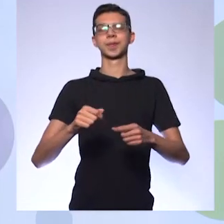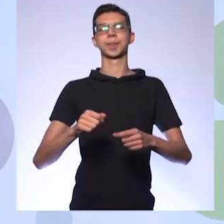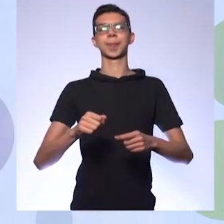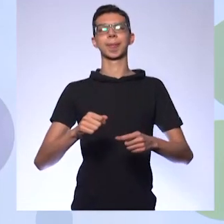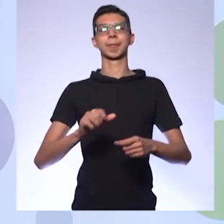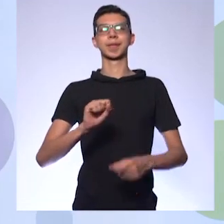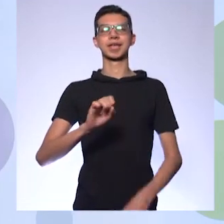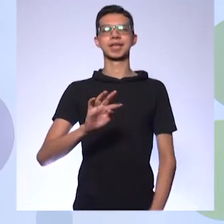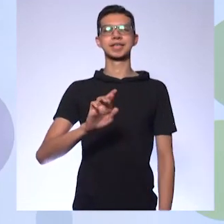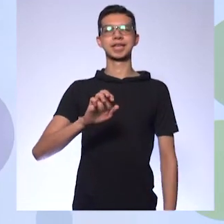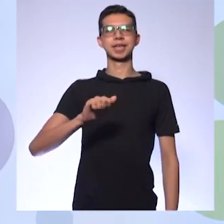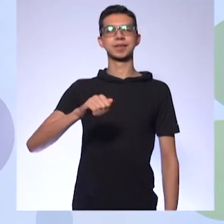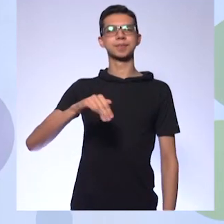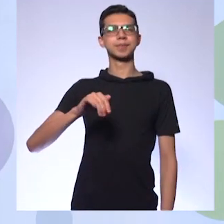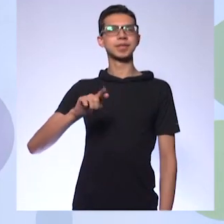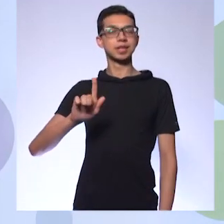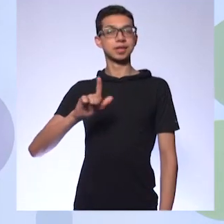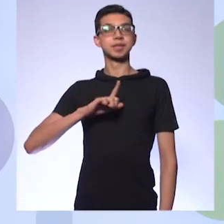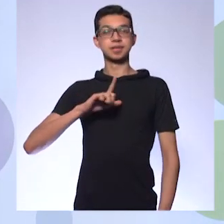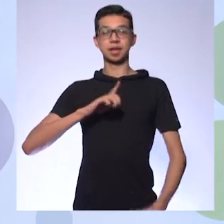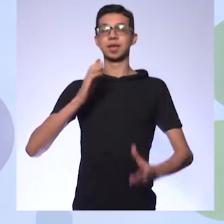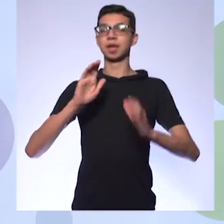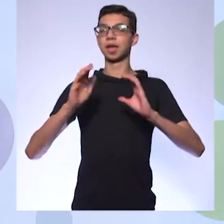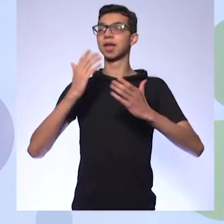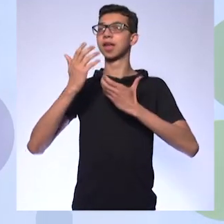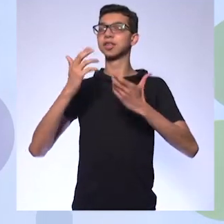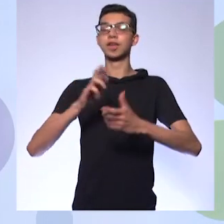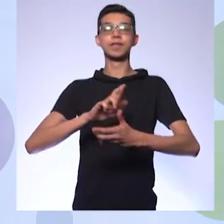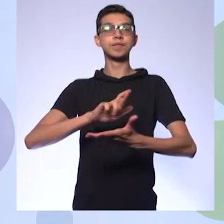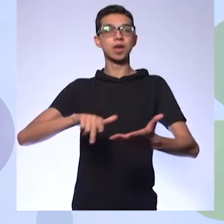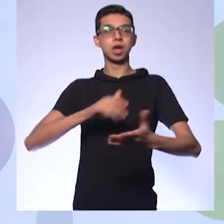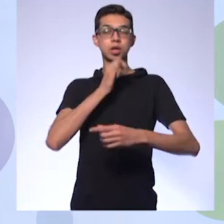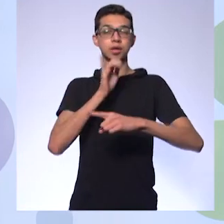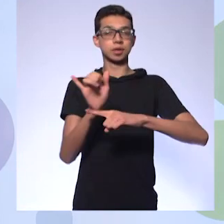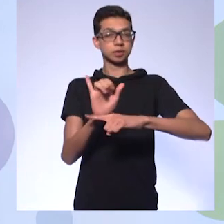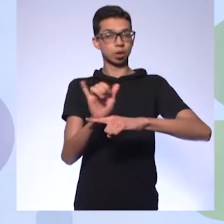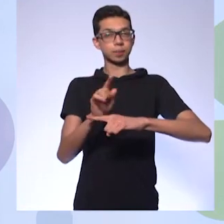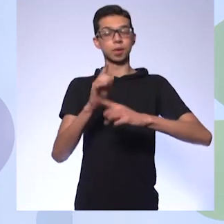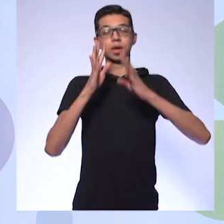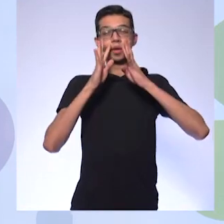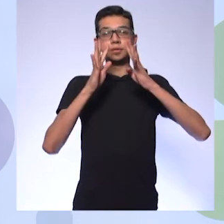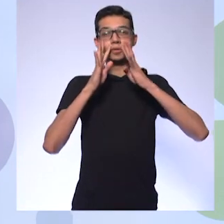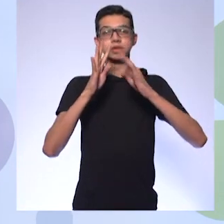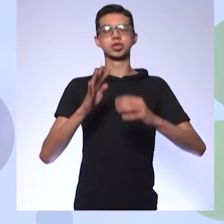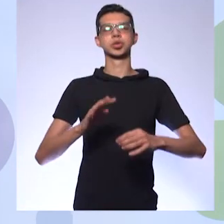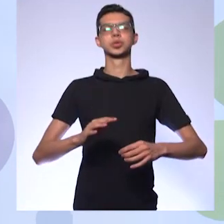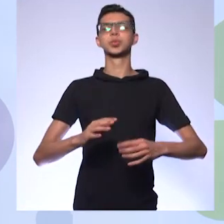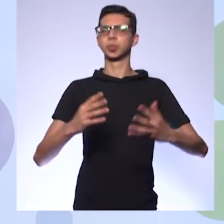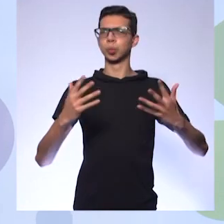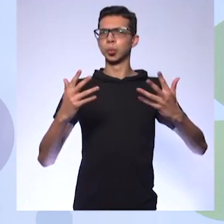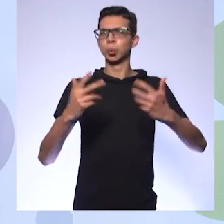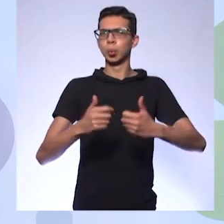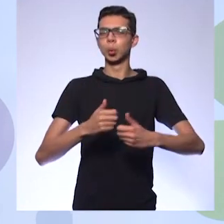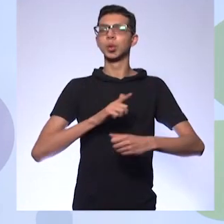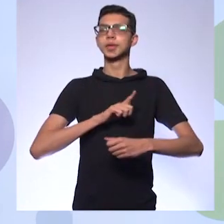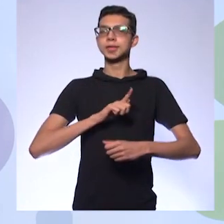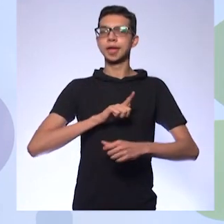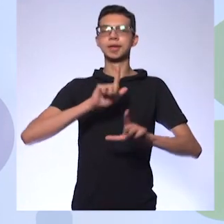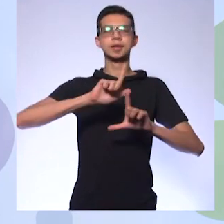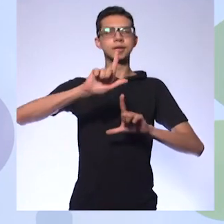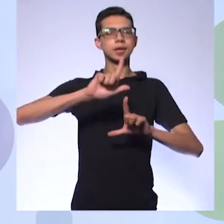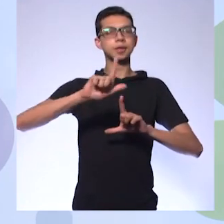para ouvir. Tem cantigas que estão liberadas lá gratuitamente no YouTube. Escutem as cantigas com a partitura, tudo bonitinho. É uma